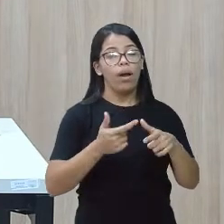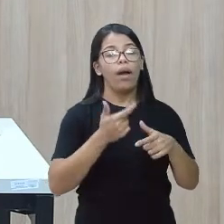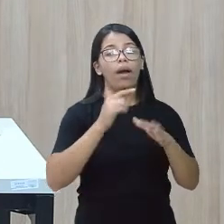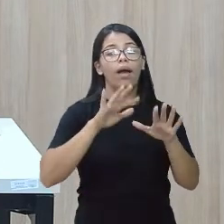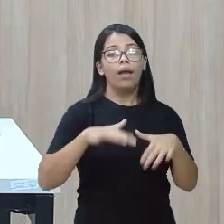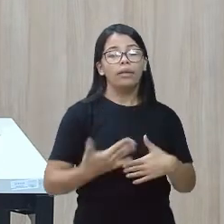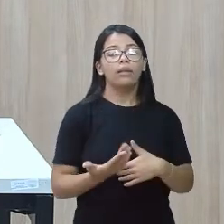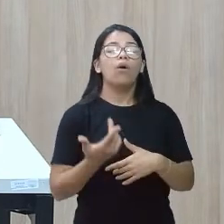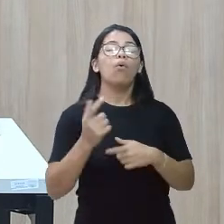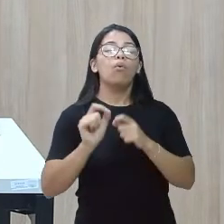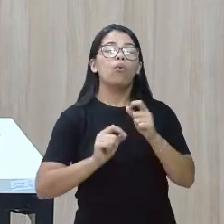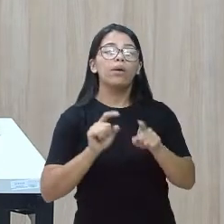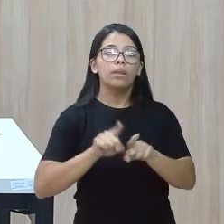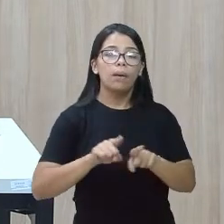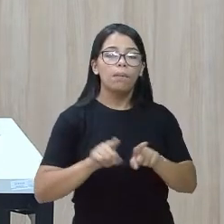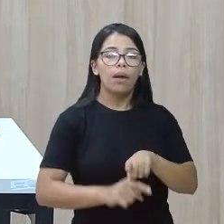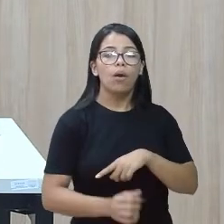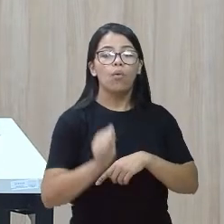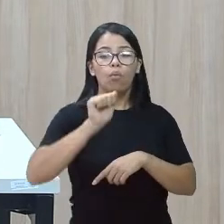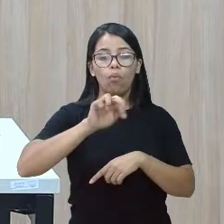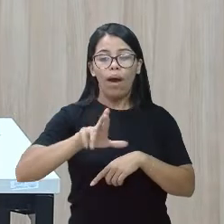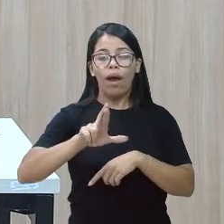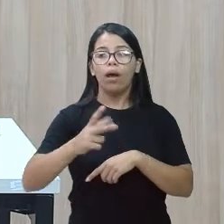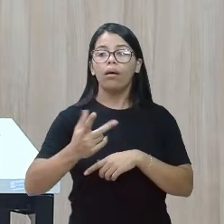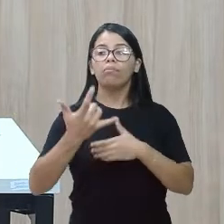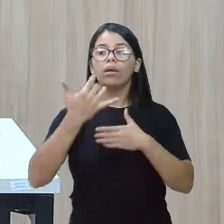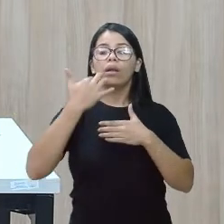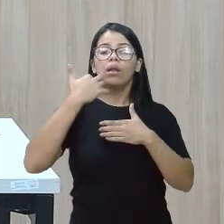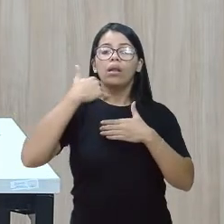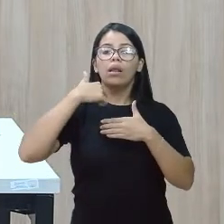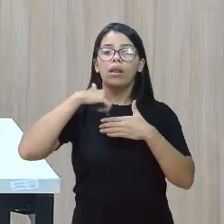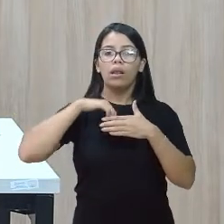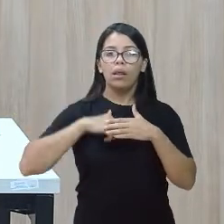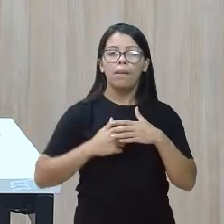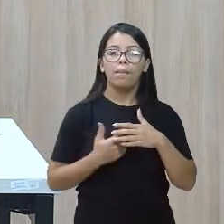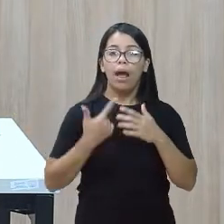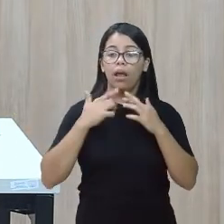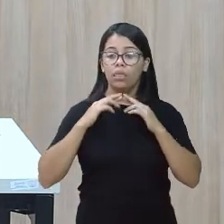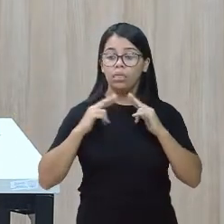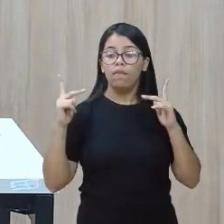na questão do sistema digestório. Então, é muito importante que